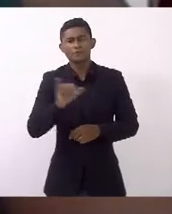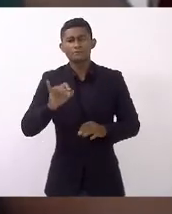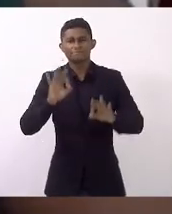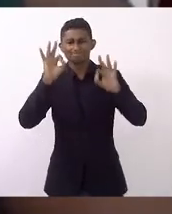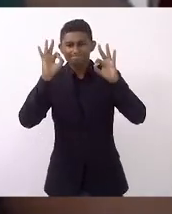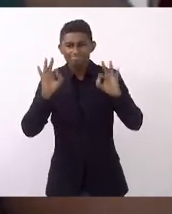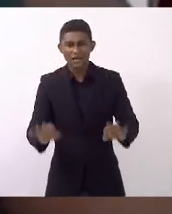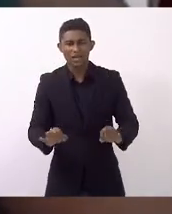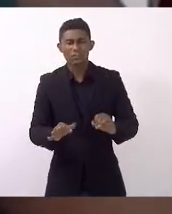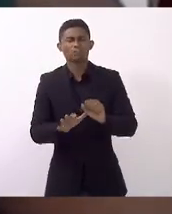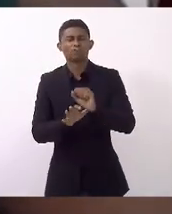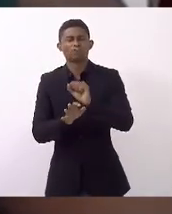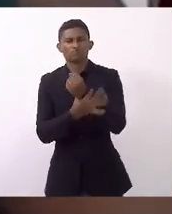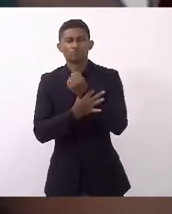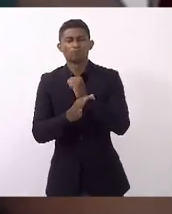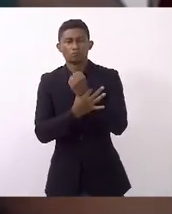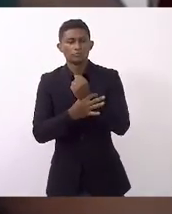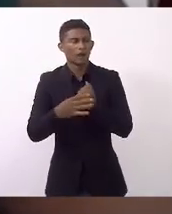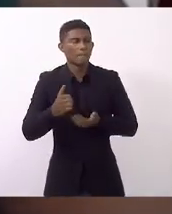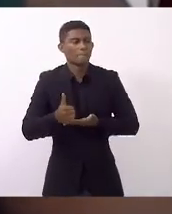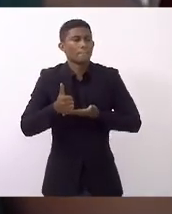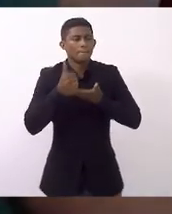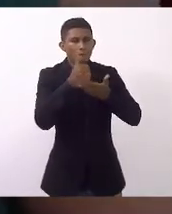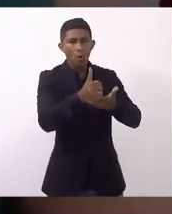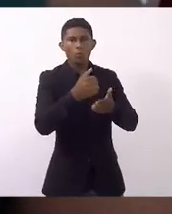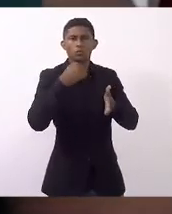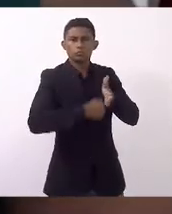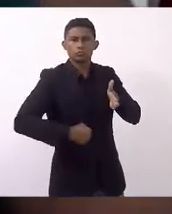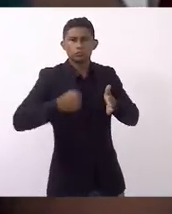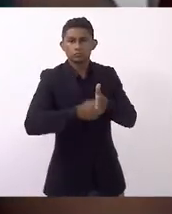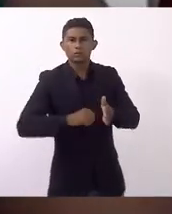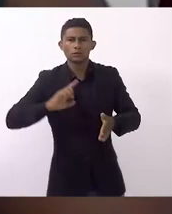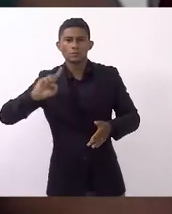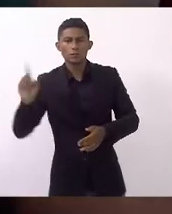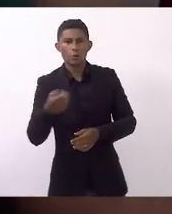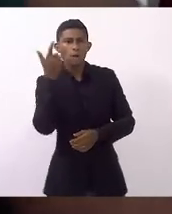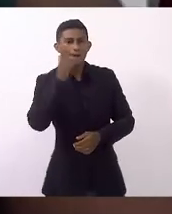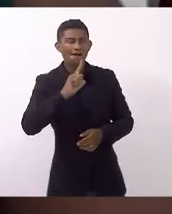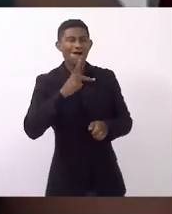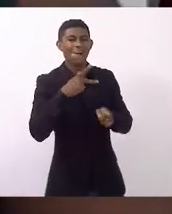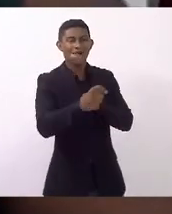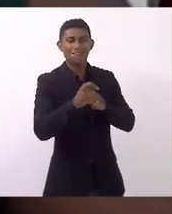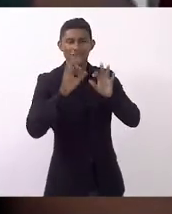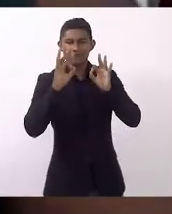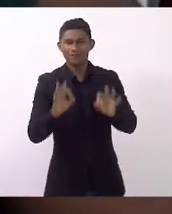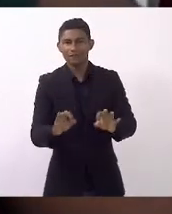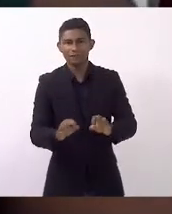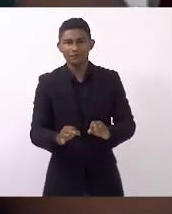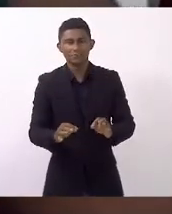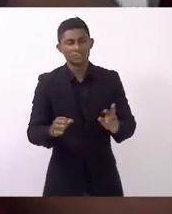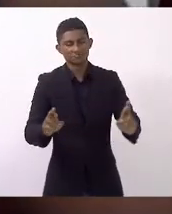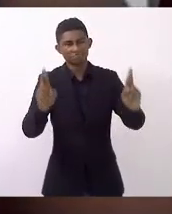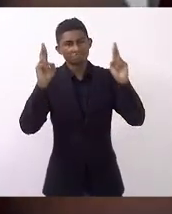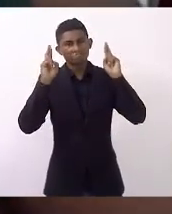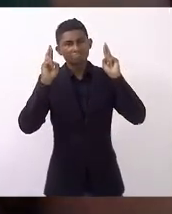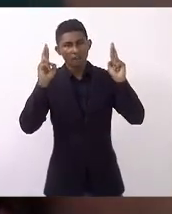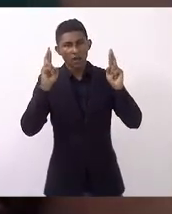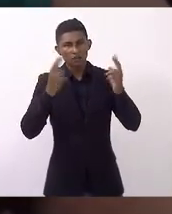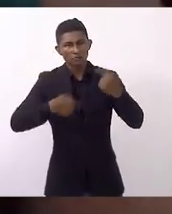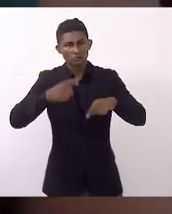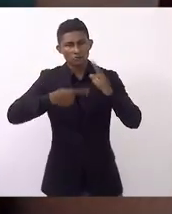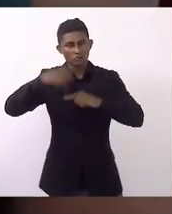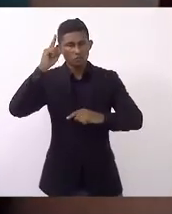minimamente apoio a essa luta e tenho certeza que seremos vitoriosos e vitoriosas. Viva a comunicação